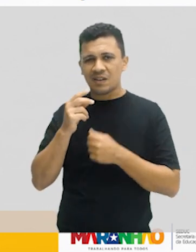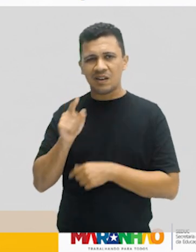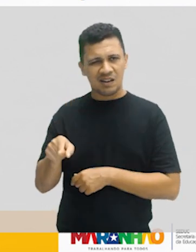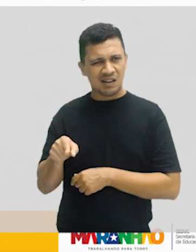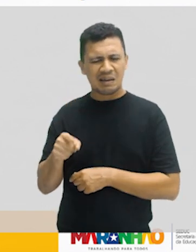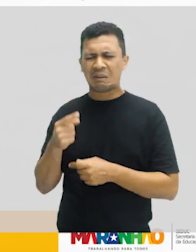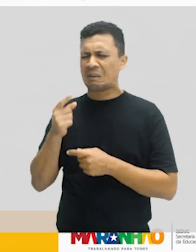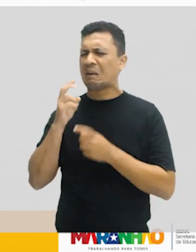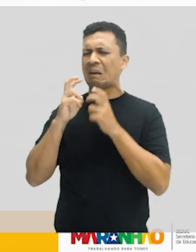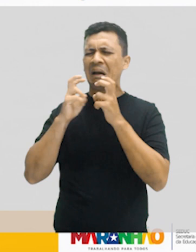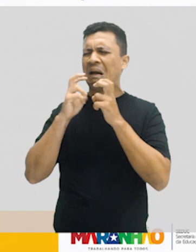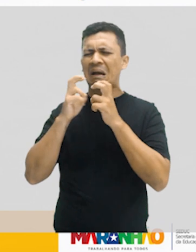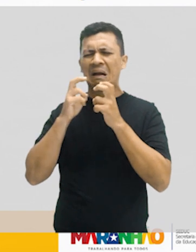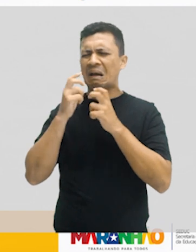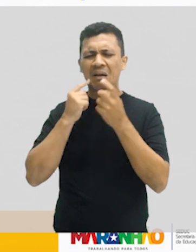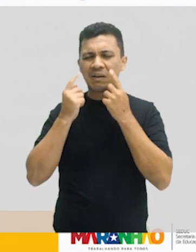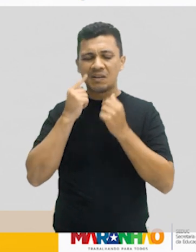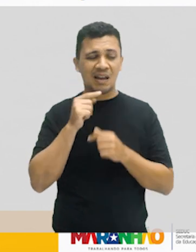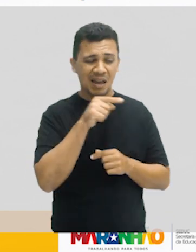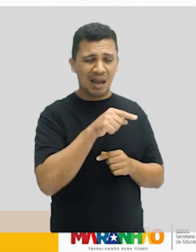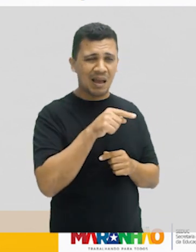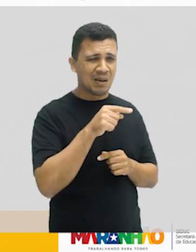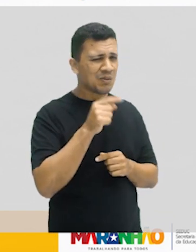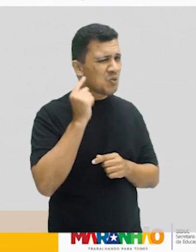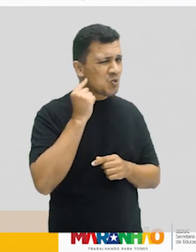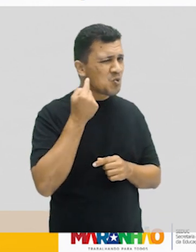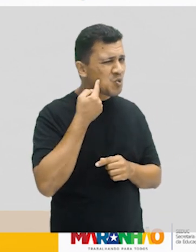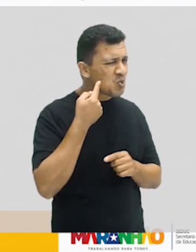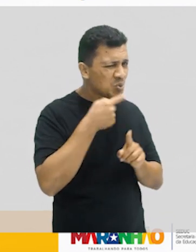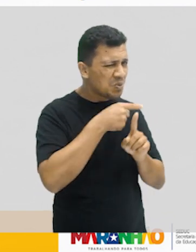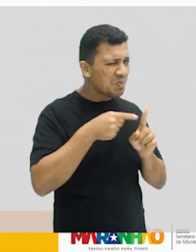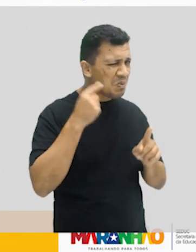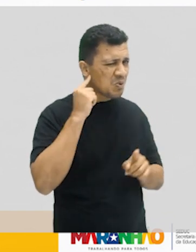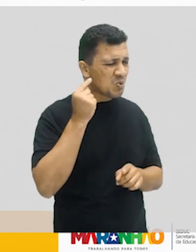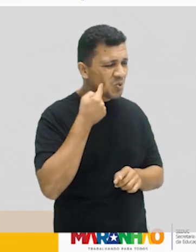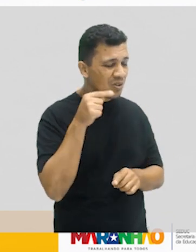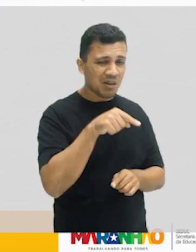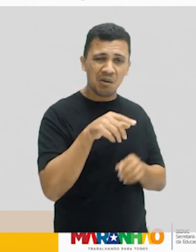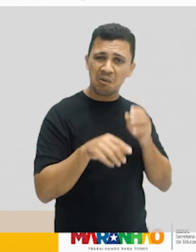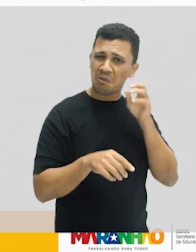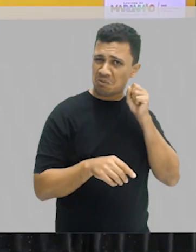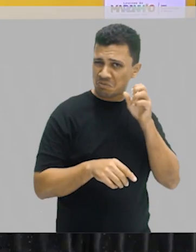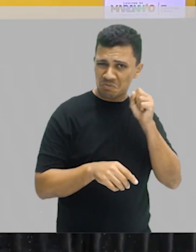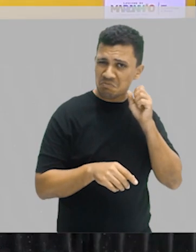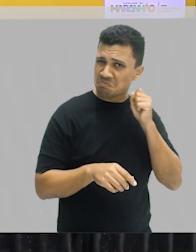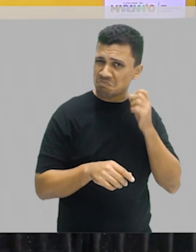da casa, que era meio surda, escutava sem fazer esforço.